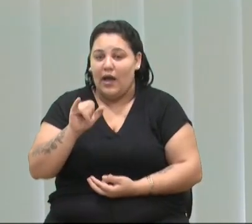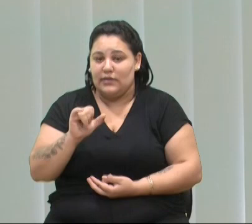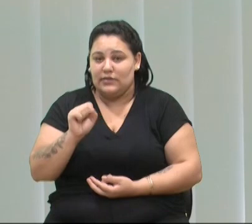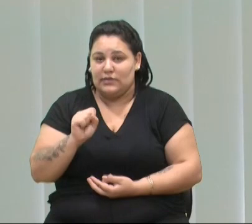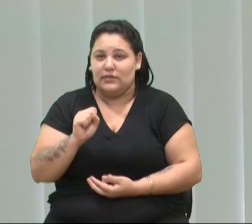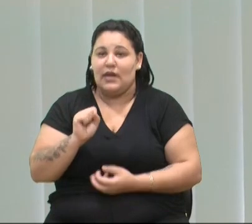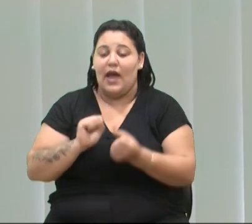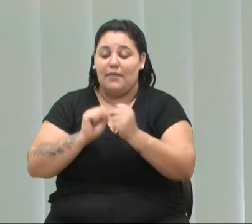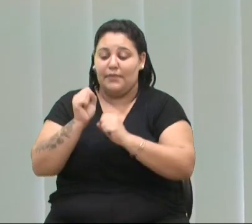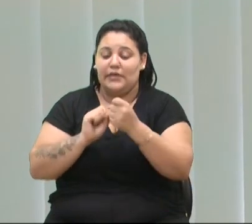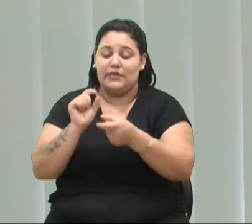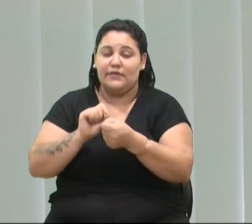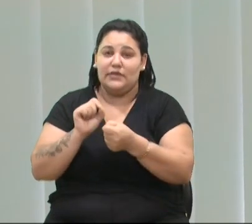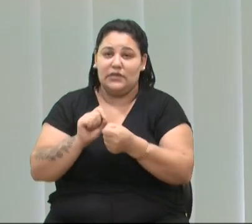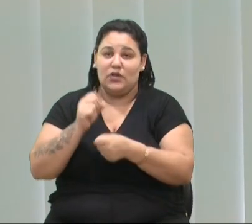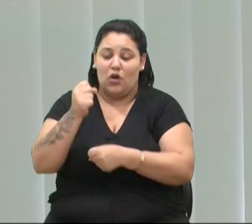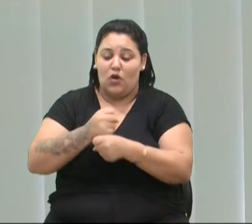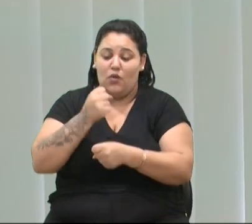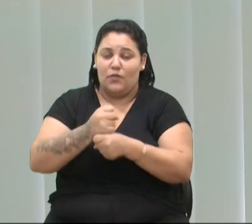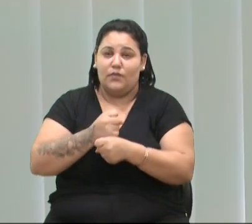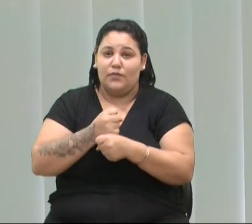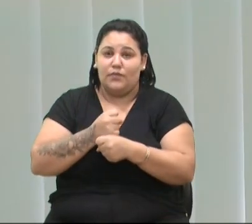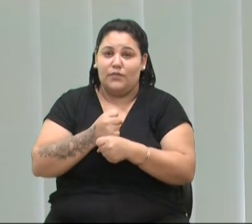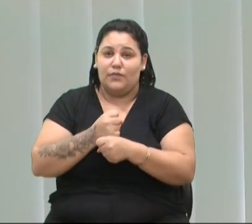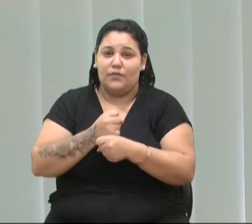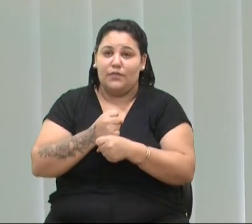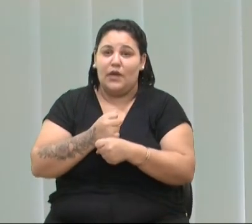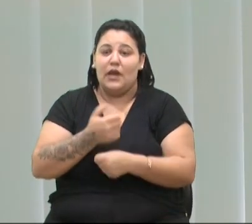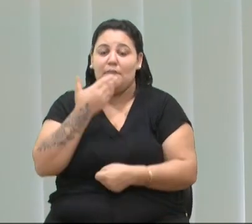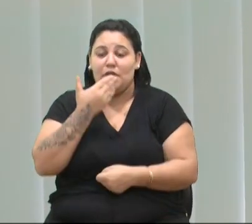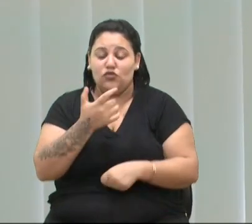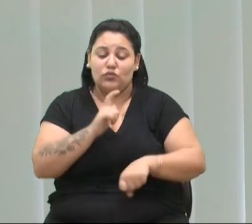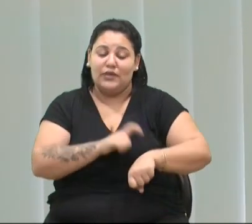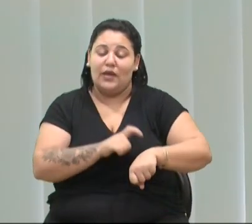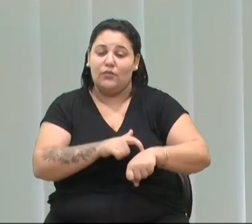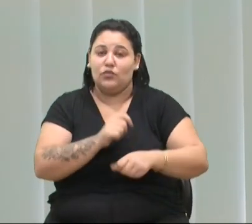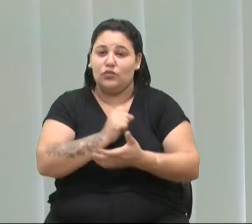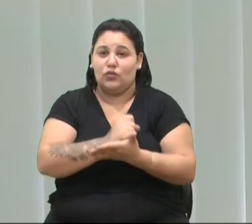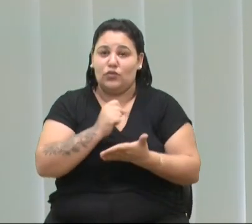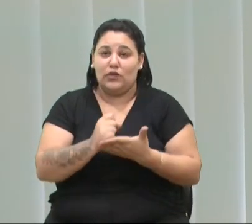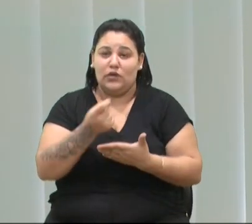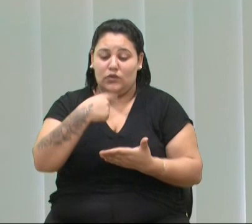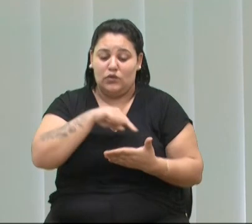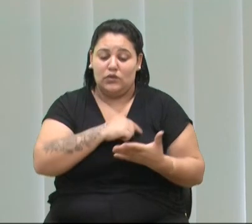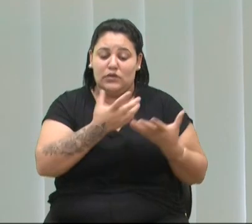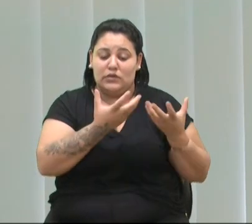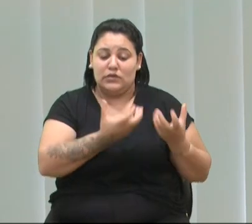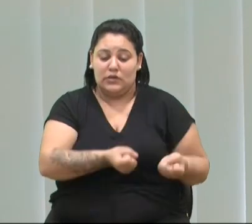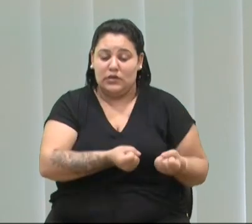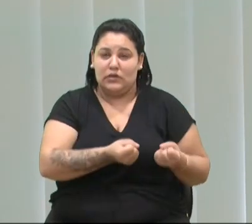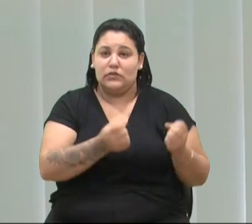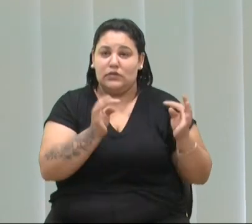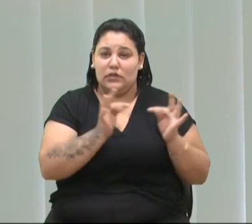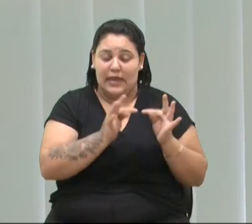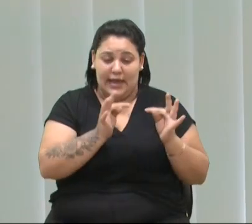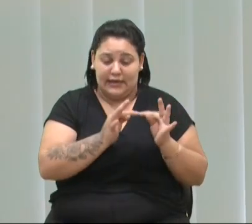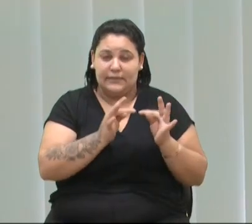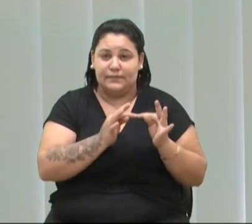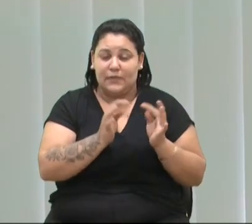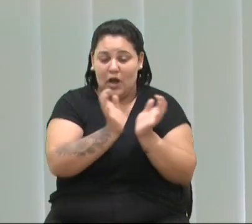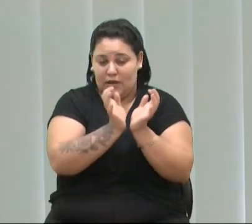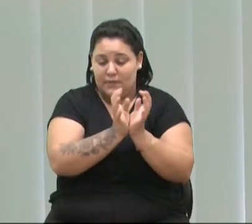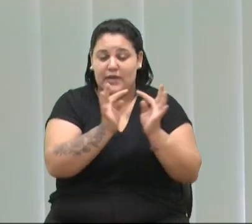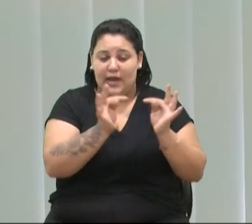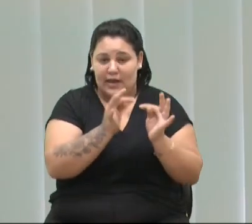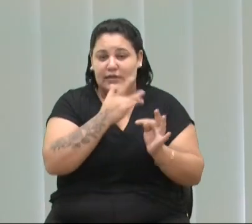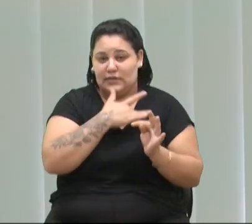ele solicitou um aditivo de tempo no contrato, o que foi aceito pela nossa equipe técnica, né, na equipe da